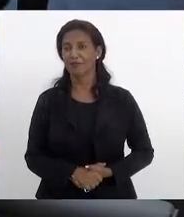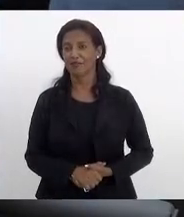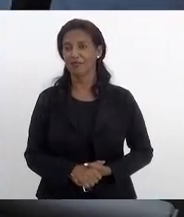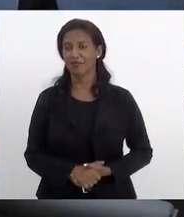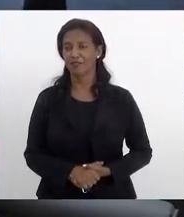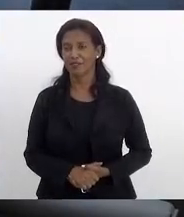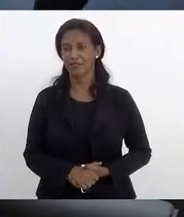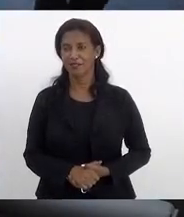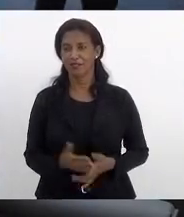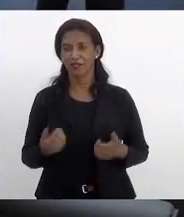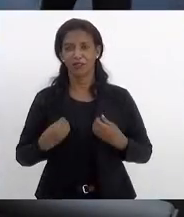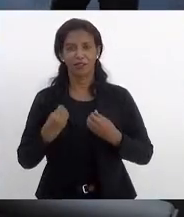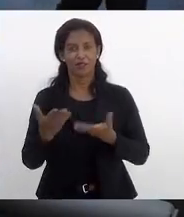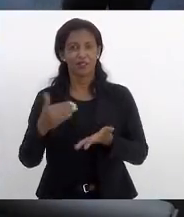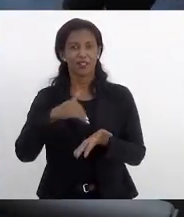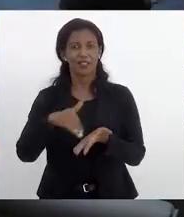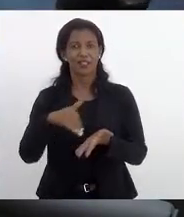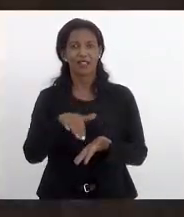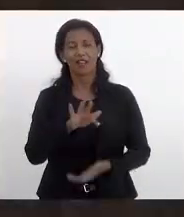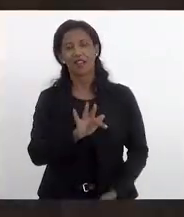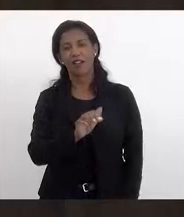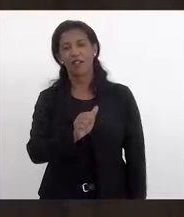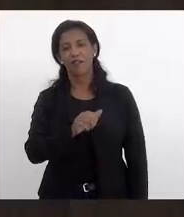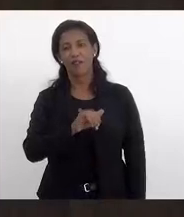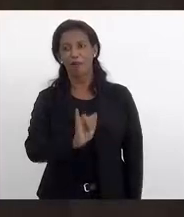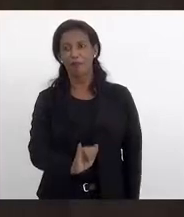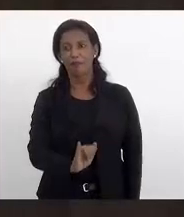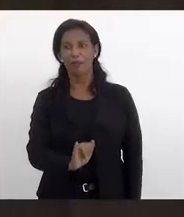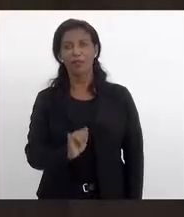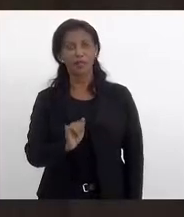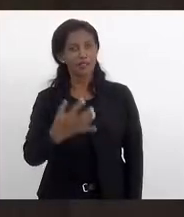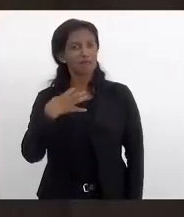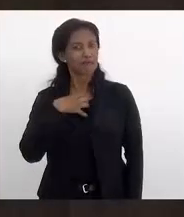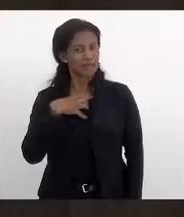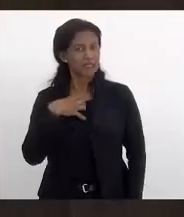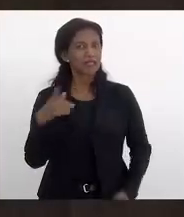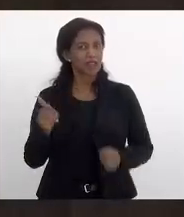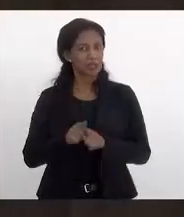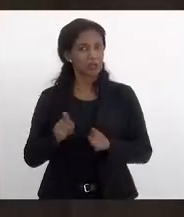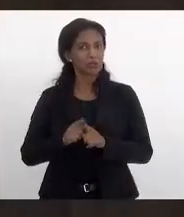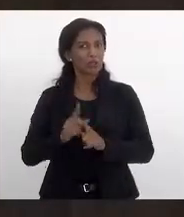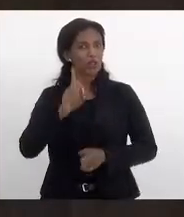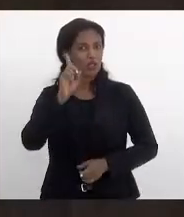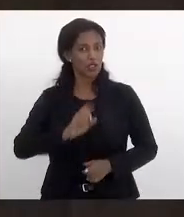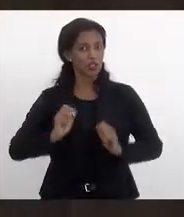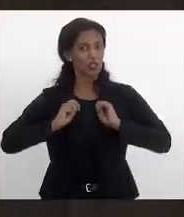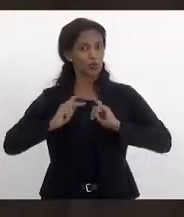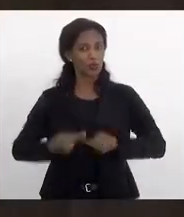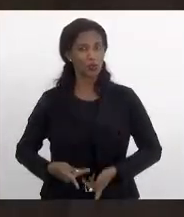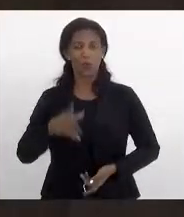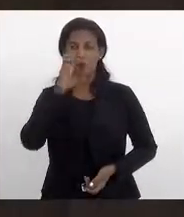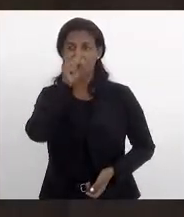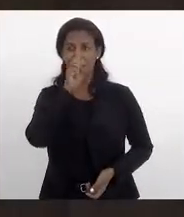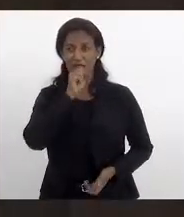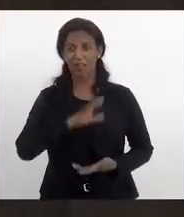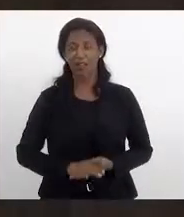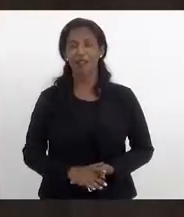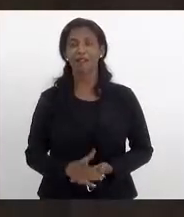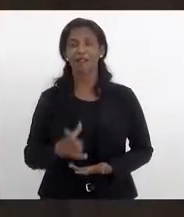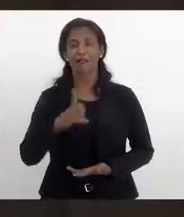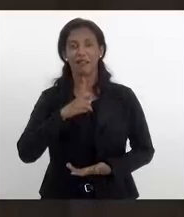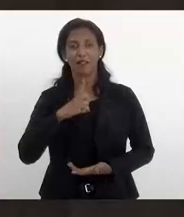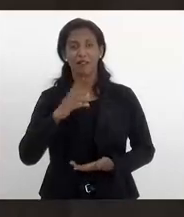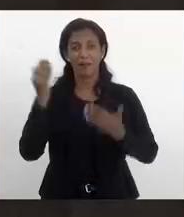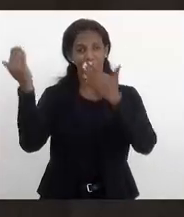ofereci à secretária Fabi Gil e a todos também que se sentiram violados dos seus direitos humanos no sábado. Temos